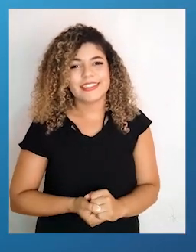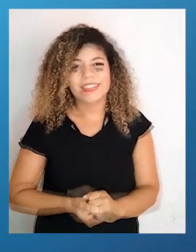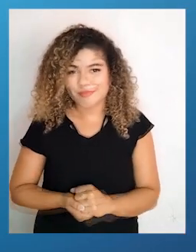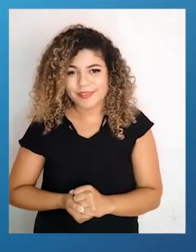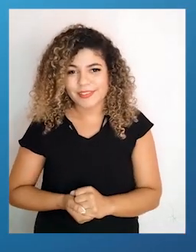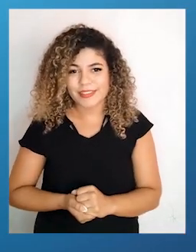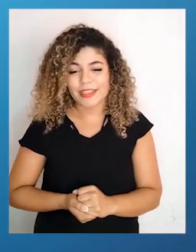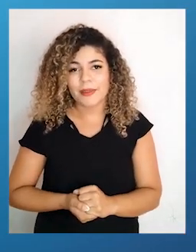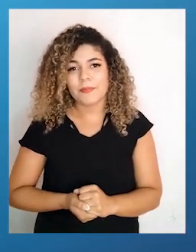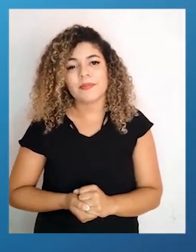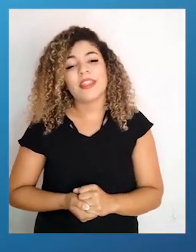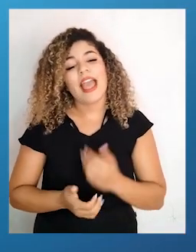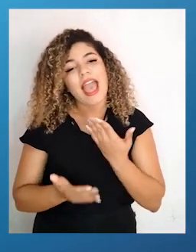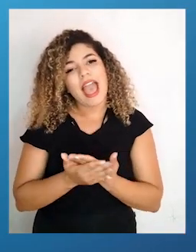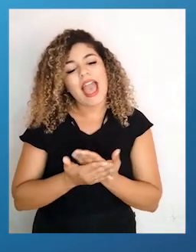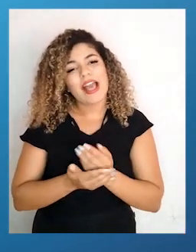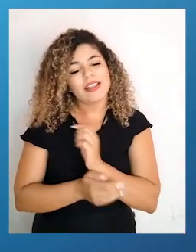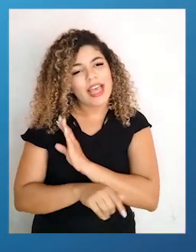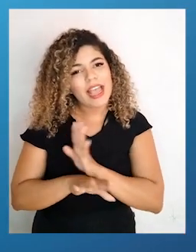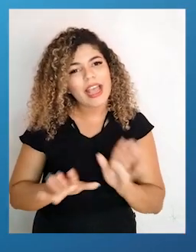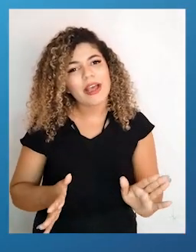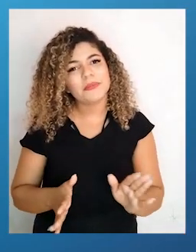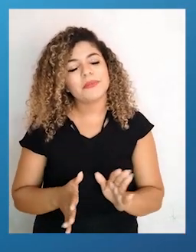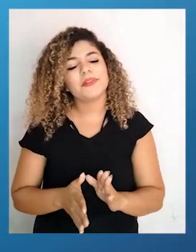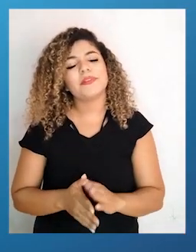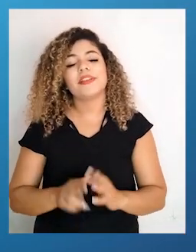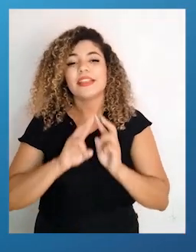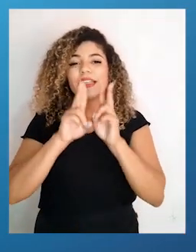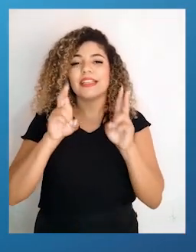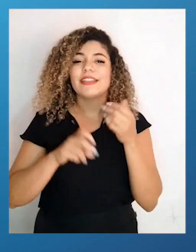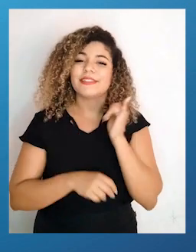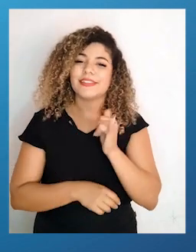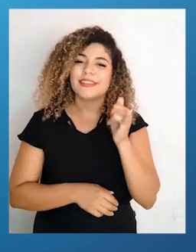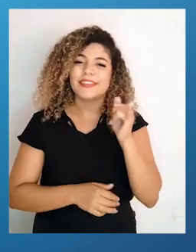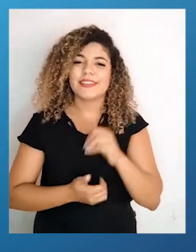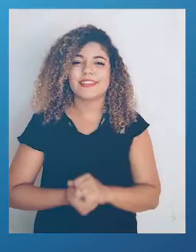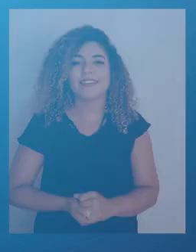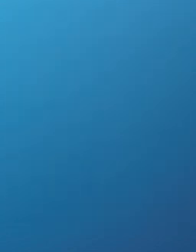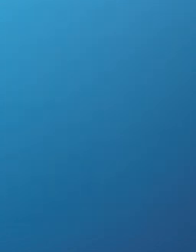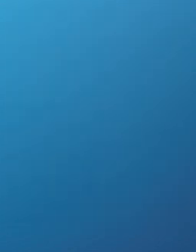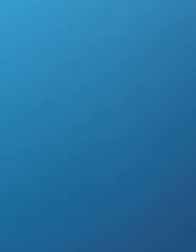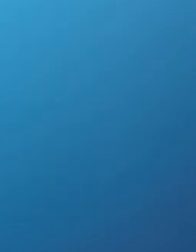Bem, pessoal, eu fico por aqui. Essa foi a nossa aula sobre eletrização. Até uma próxima!